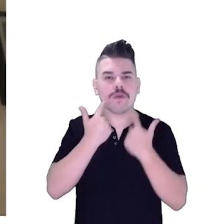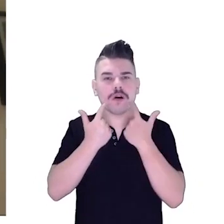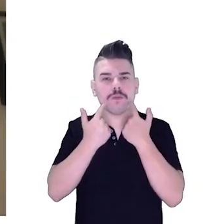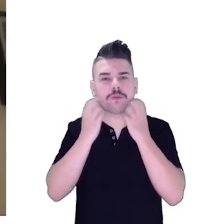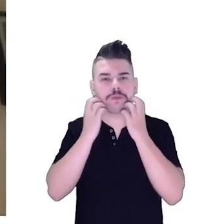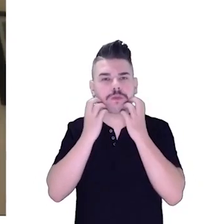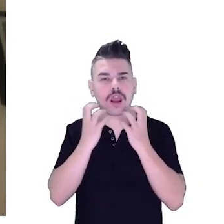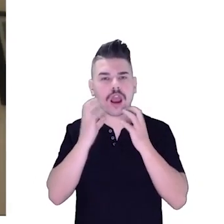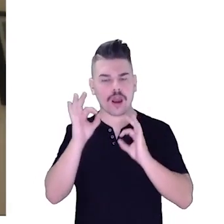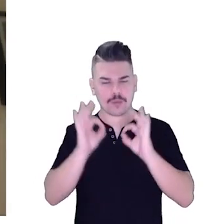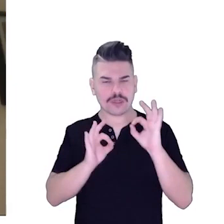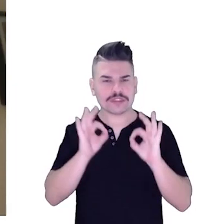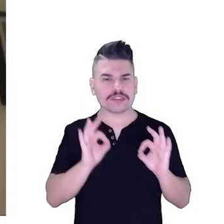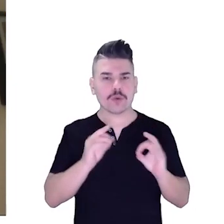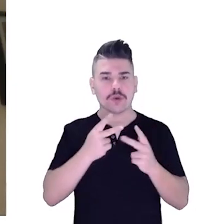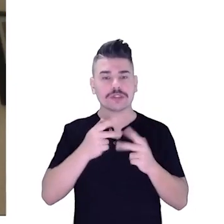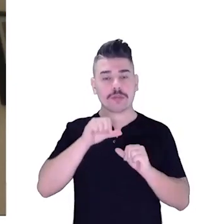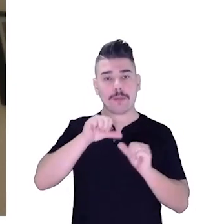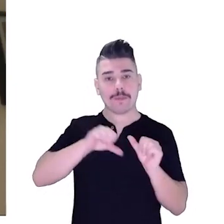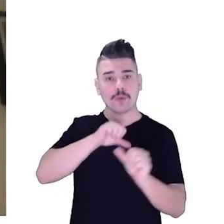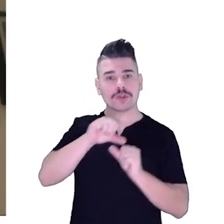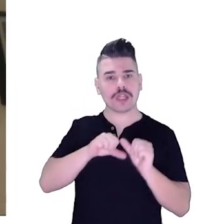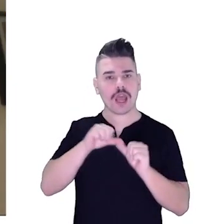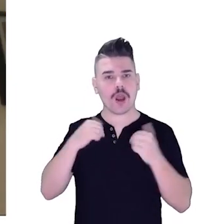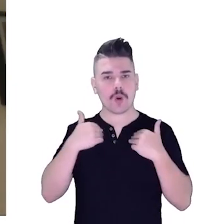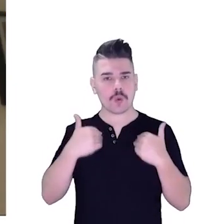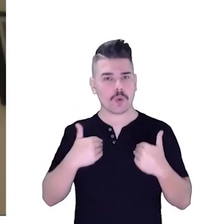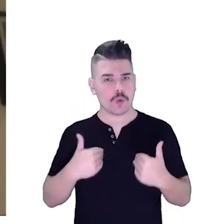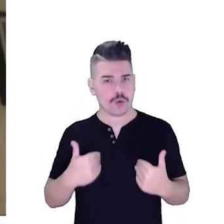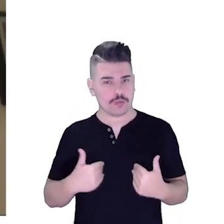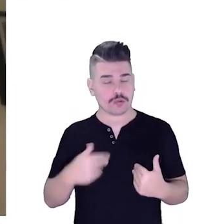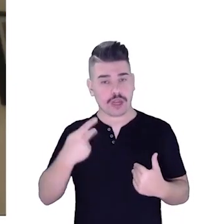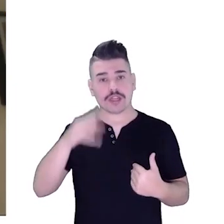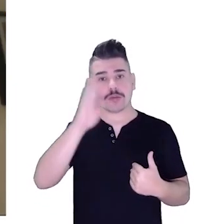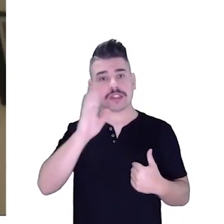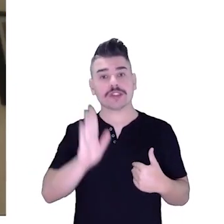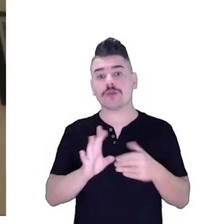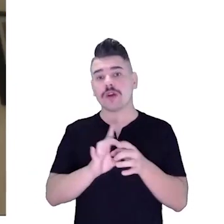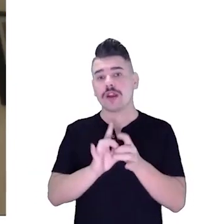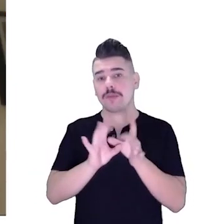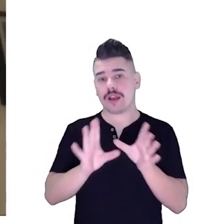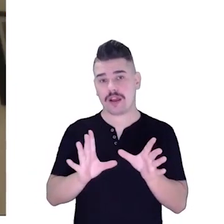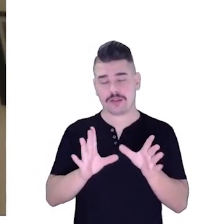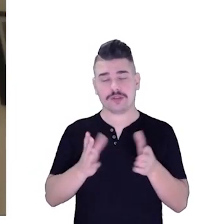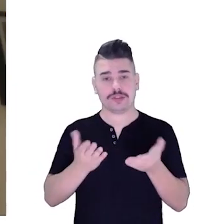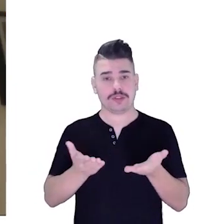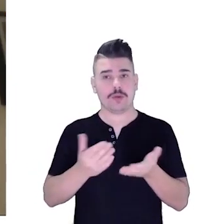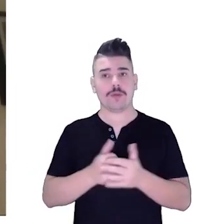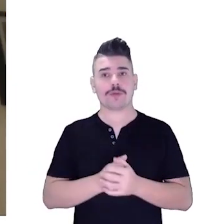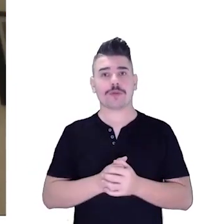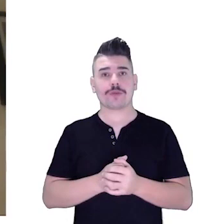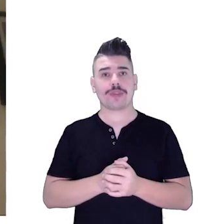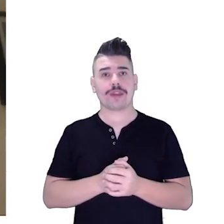mas também com hormonização ou qualquer outro tipo de apoio a mudanças corporais,